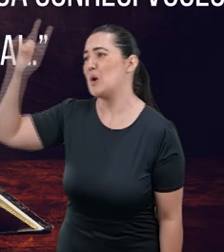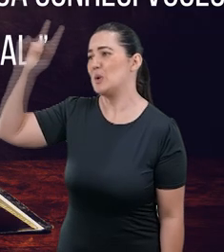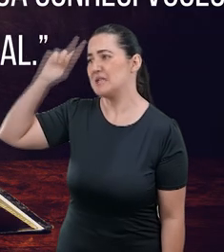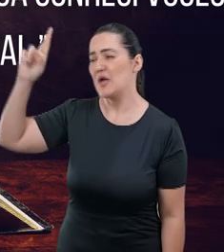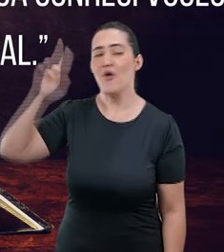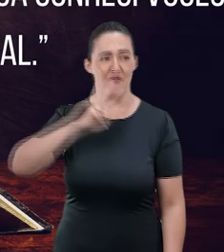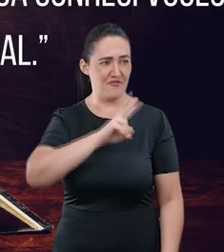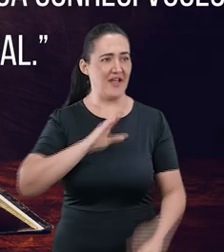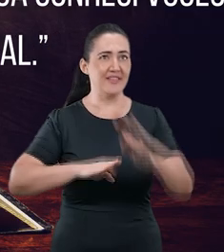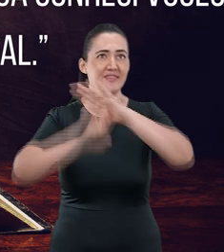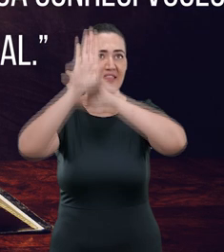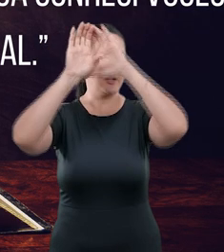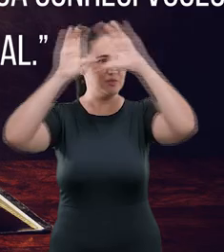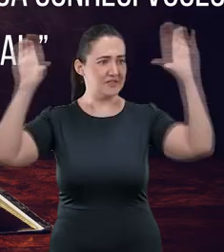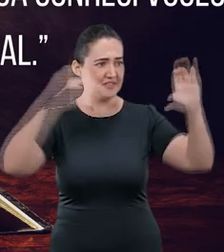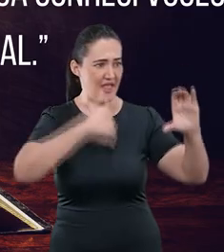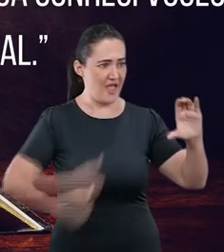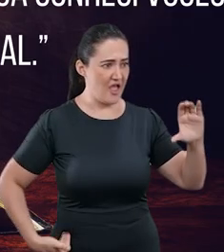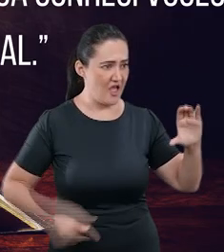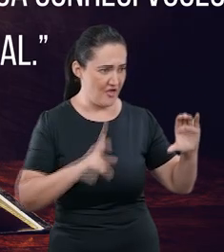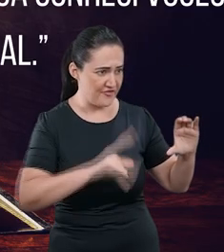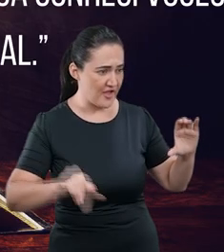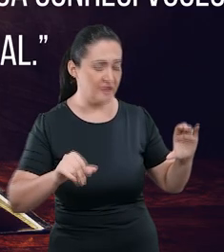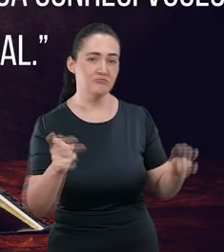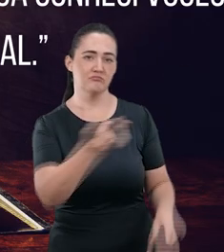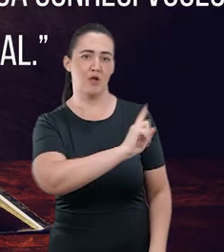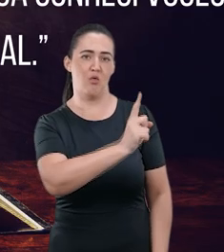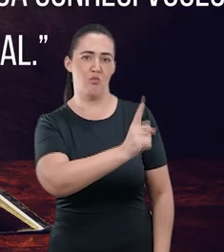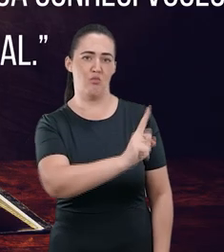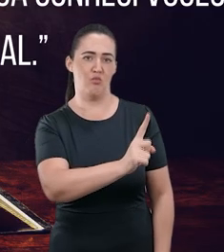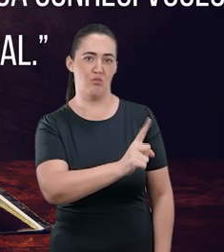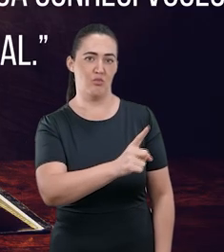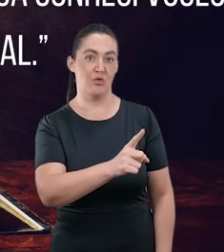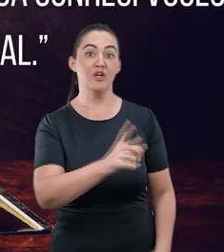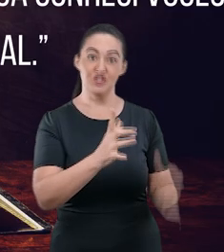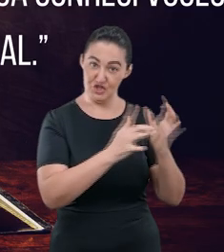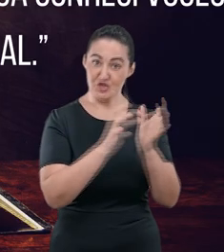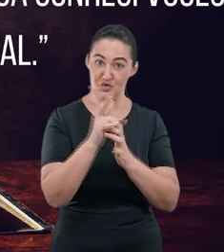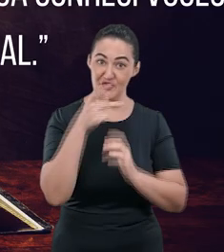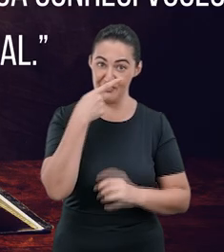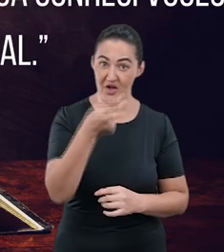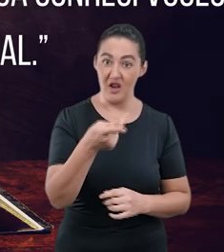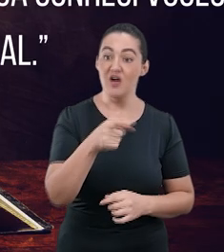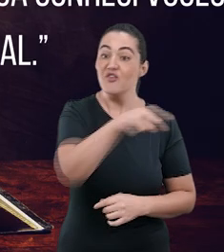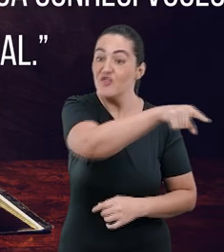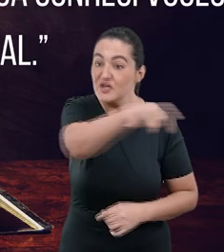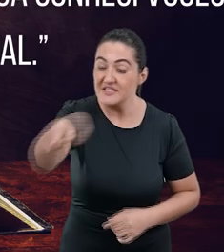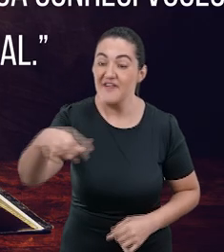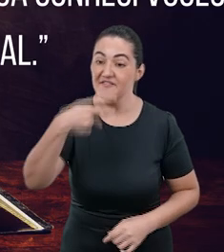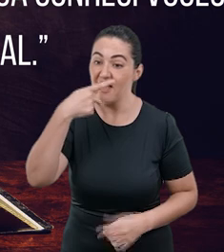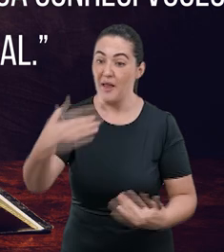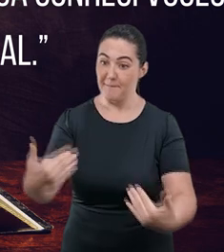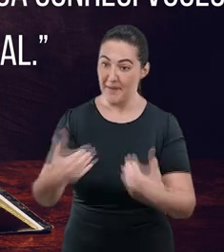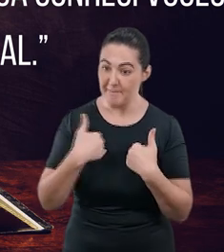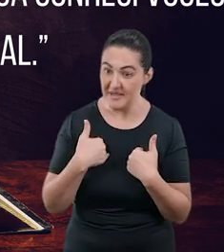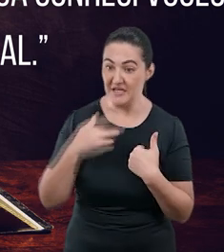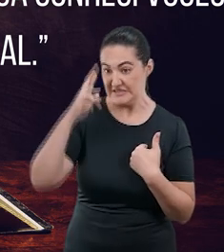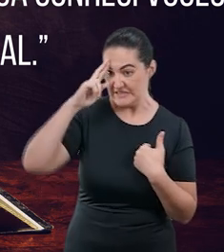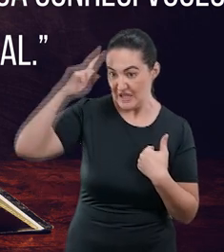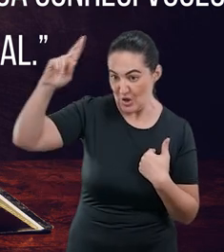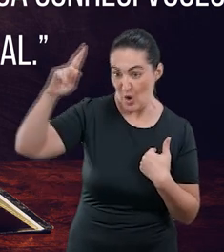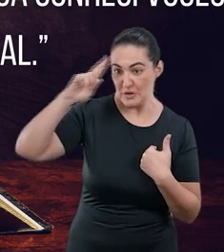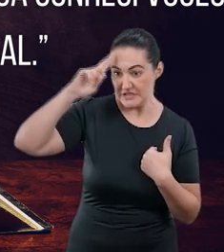Entendeu? Ah, eu falei o nome de Jesus, estou salvo. Não, não, não, não. Nem todo o que diz Senhor, Senhor vai entrar no reino dos céus. E por que